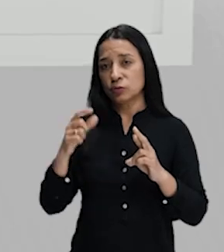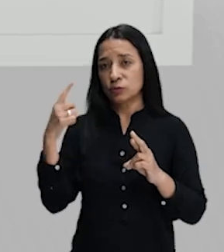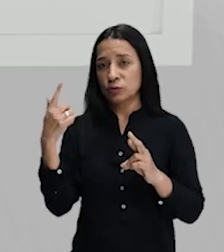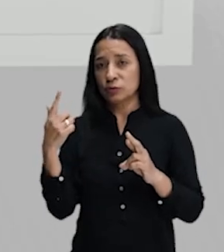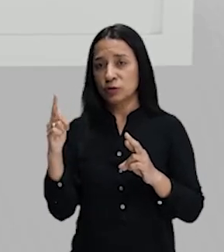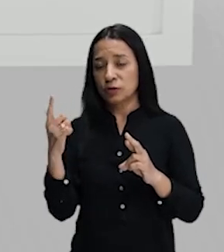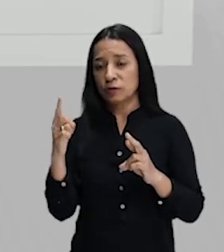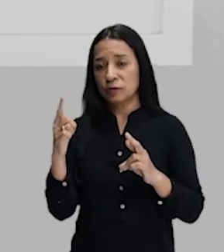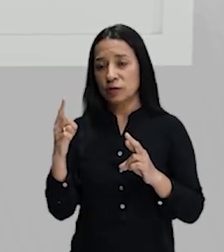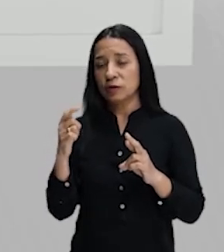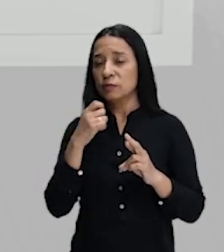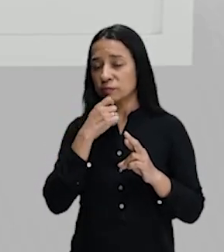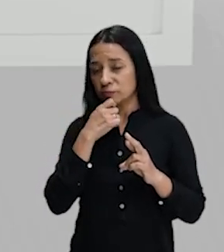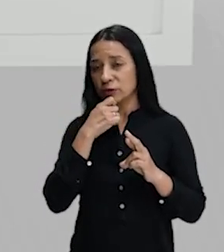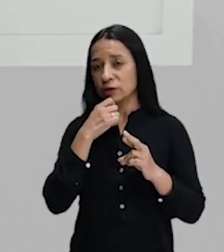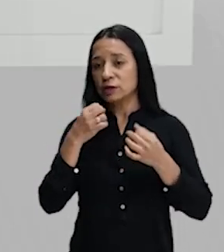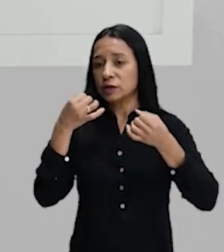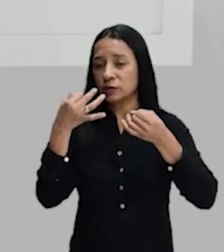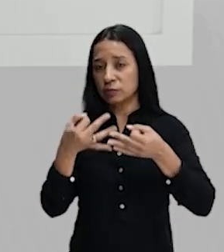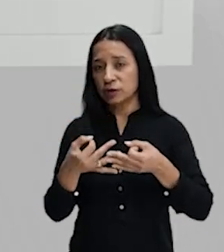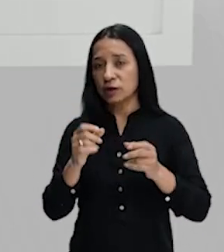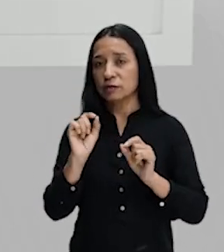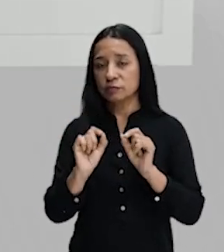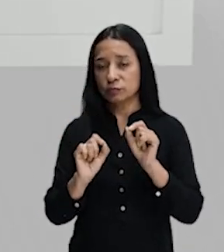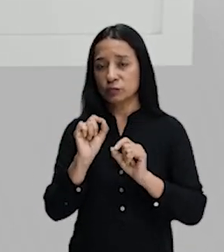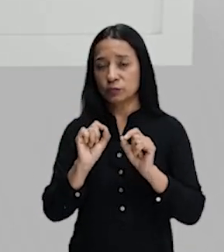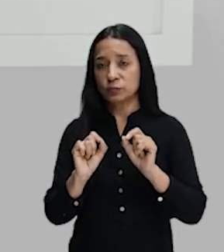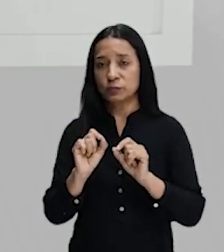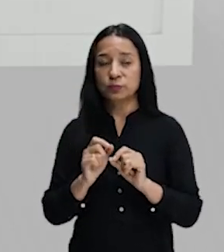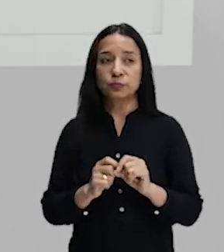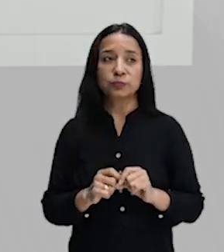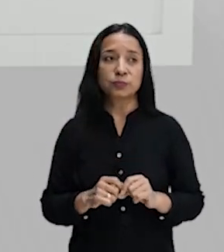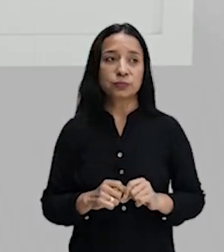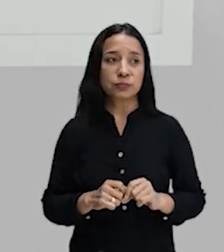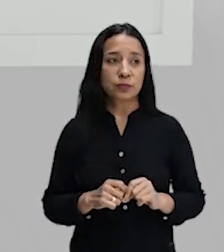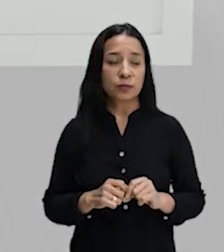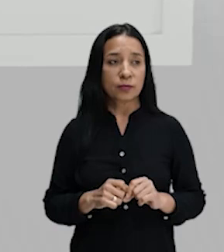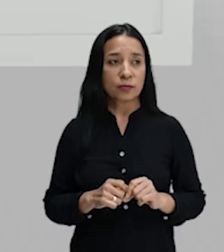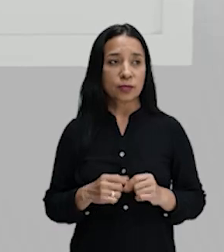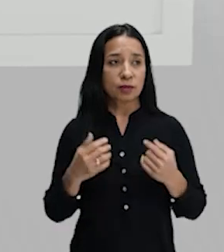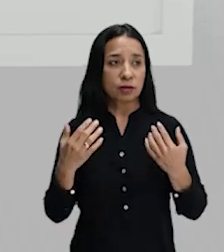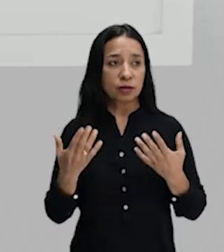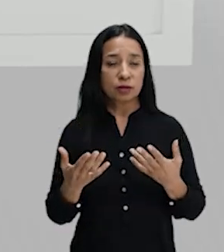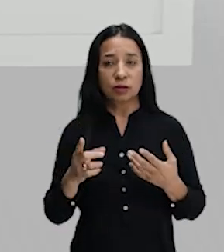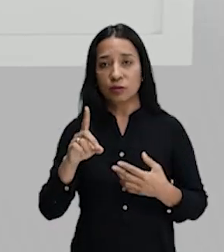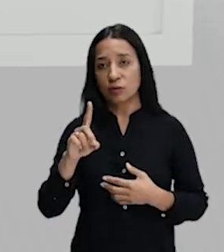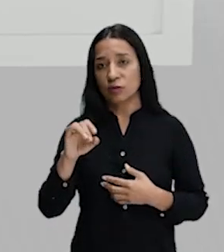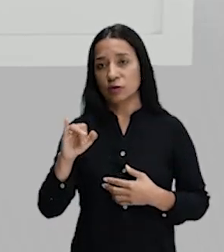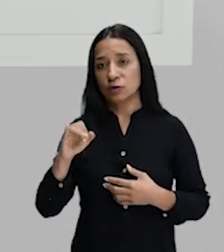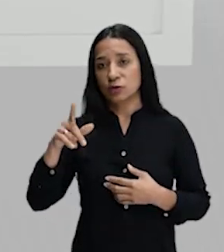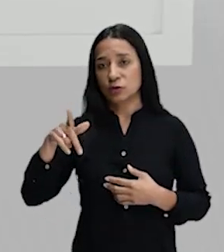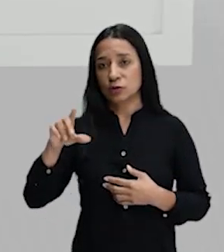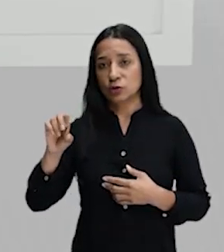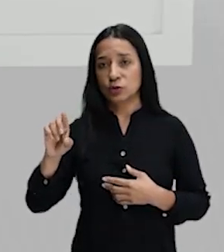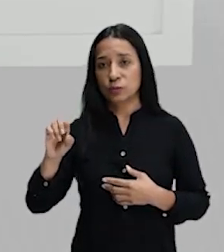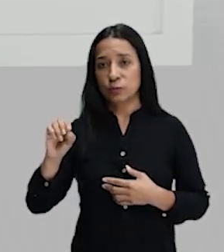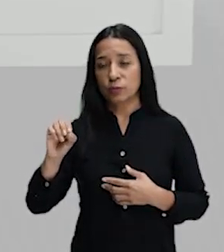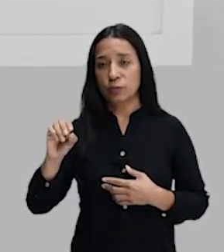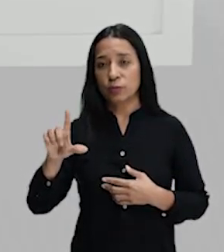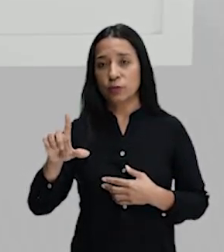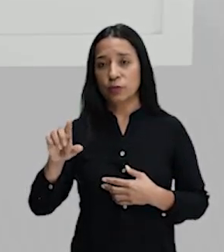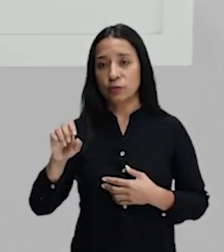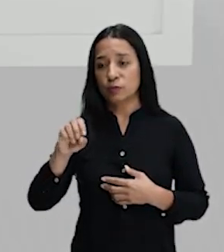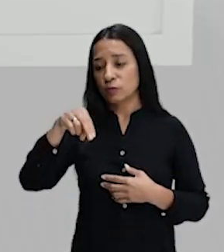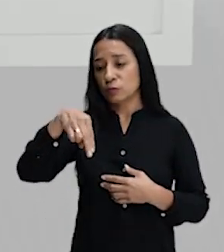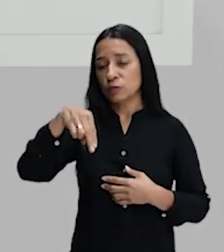sobre isso. Né? O Polo Norte e o Polo Sul geográfico. Tá certo? Então, o dipolo magnético é chamado de polo norte e polo